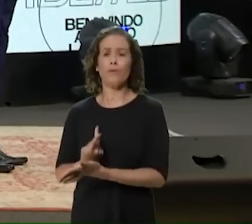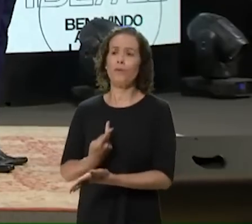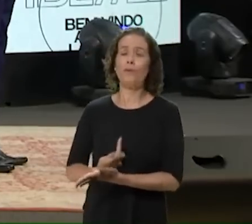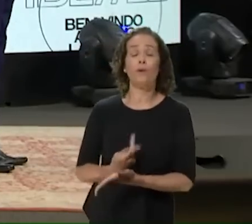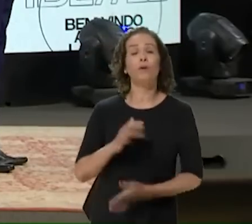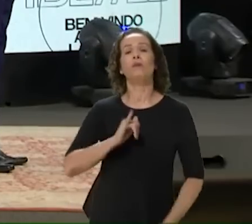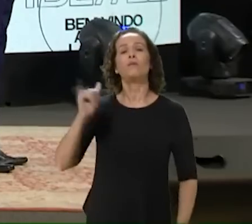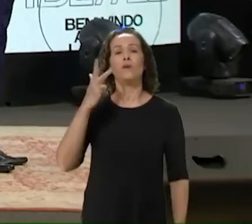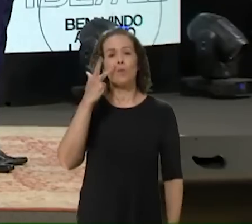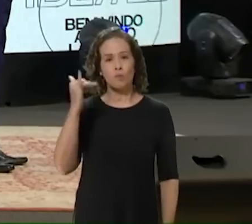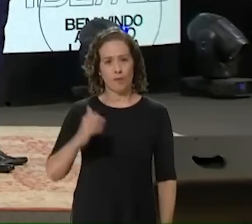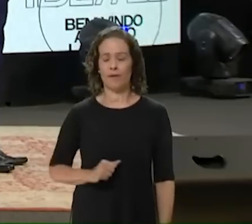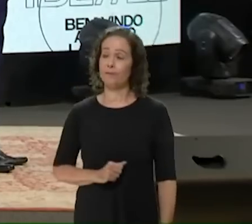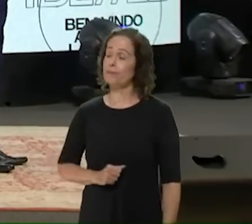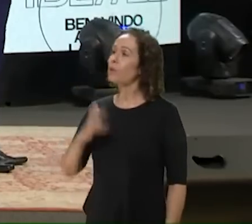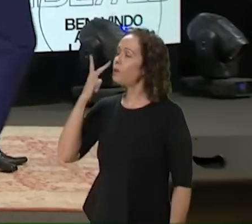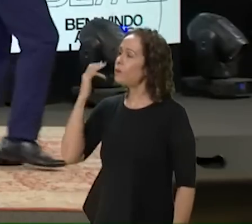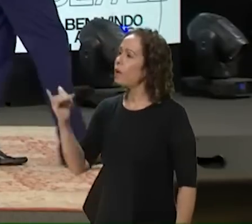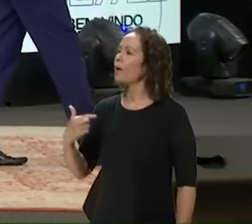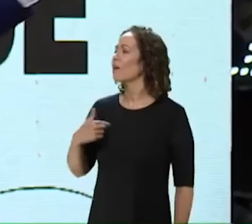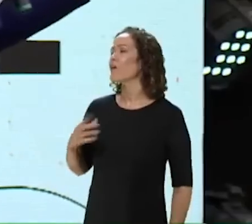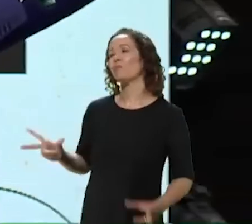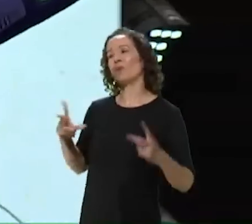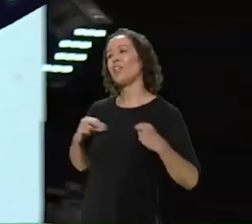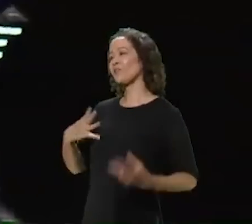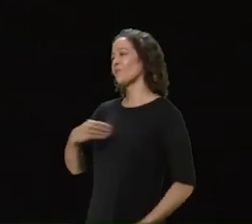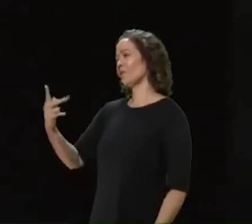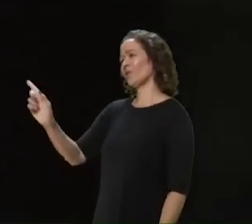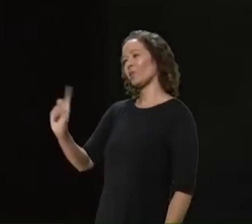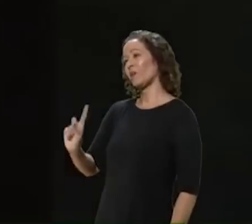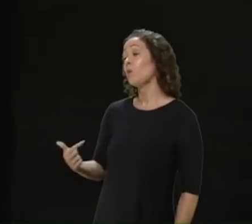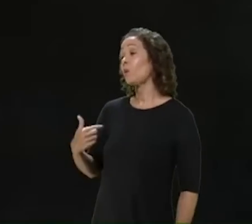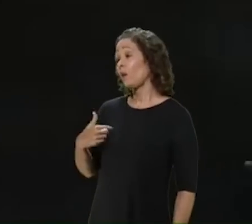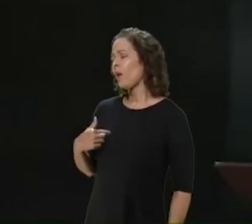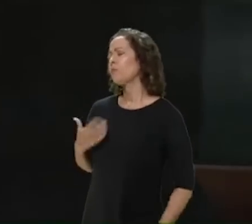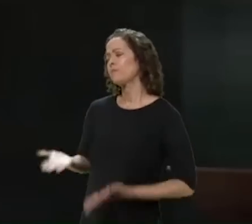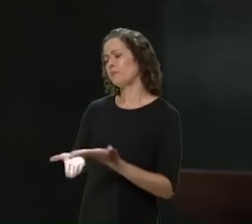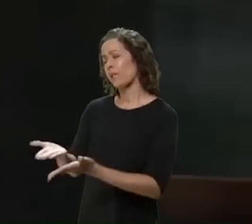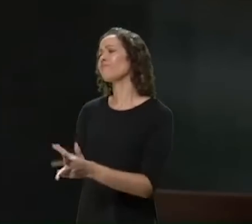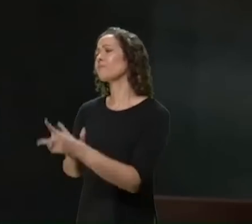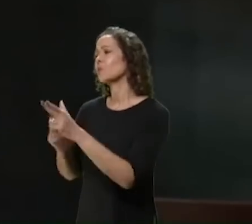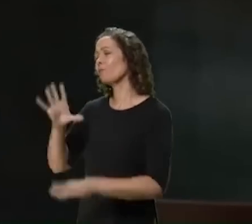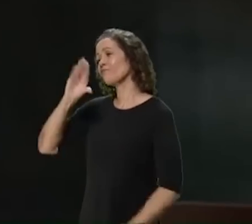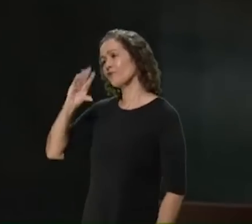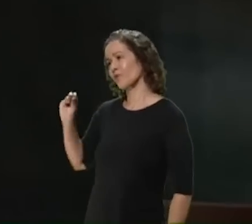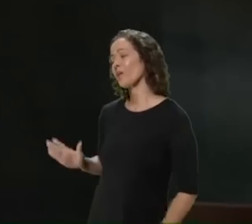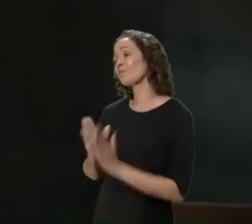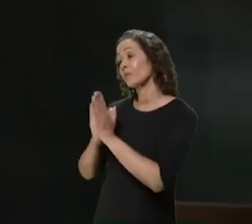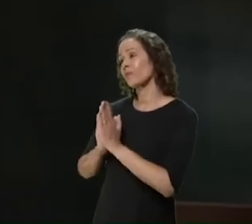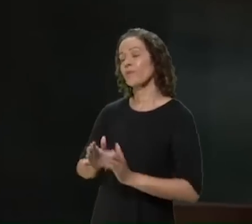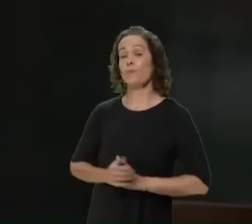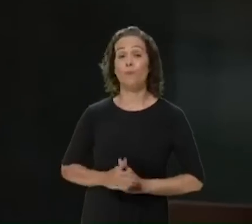me trata como seu funcionário. Tem muita gente que não consegue se ver como filho de Deus, ele se vê como funcionário do reino de